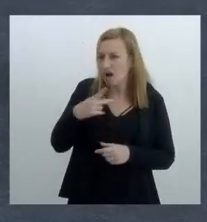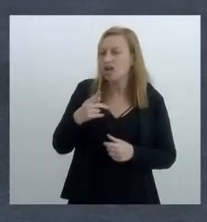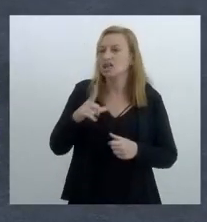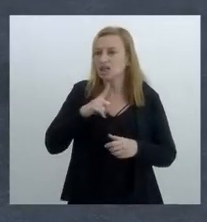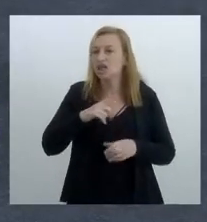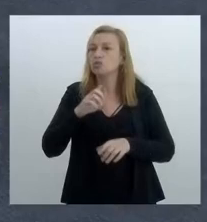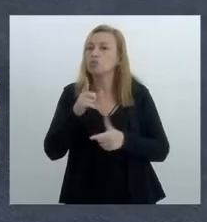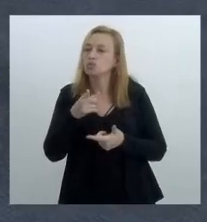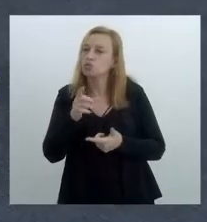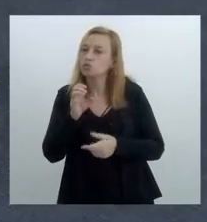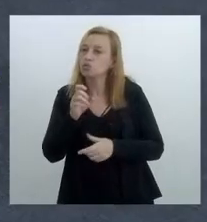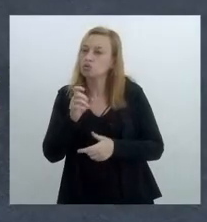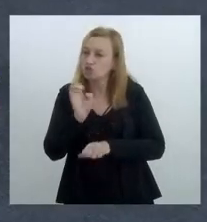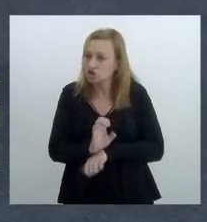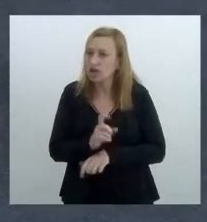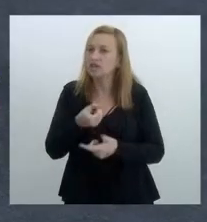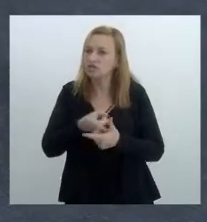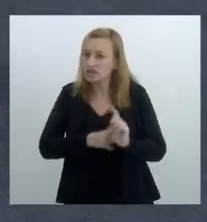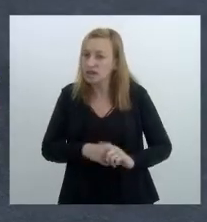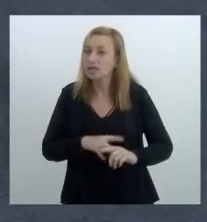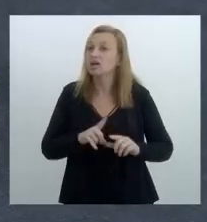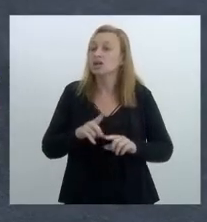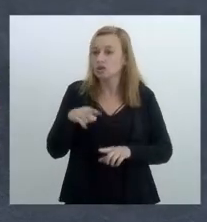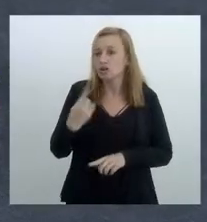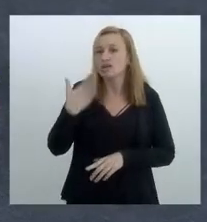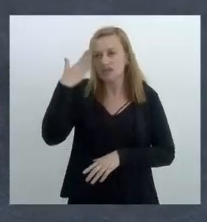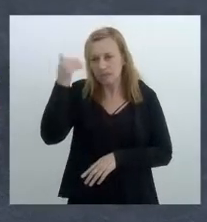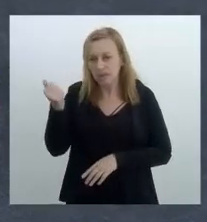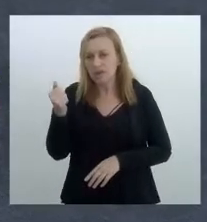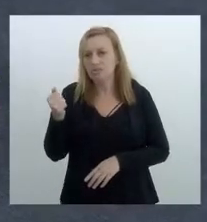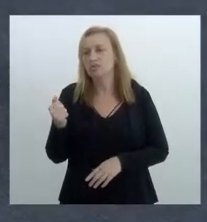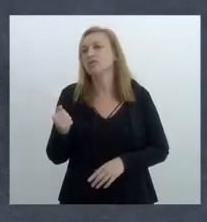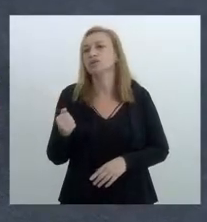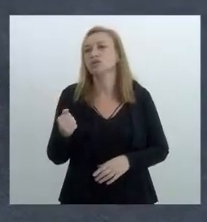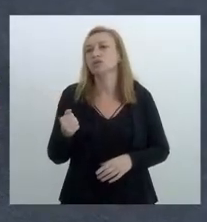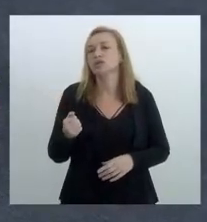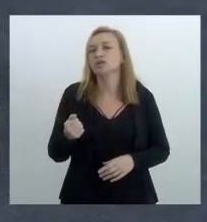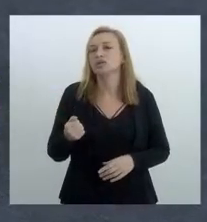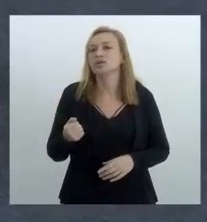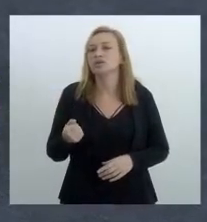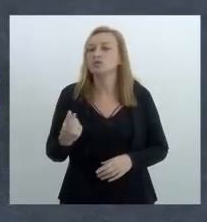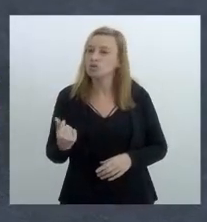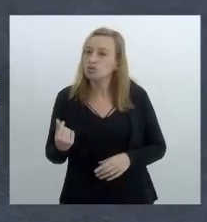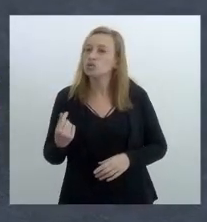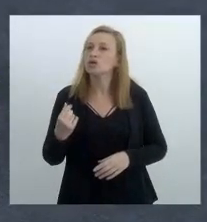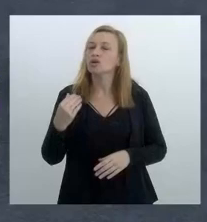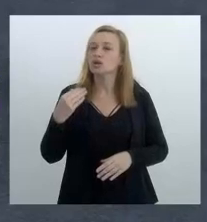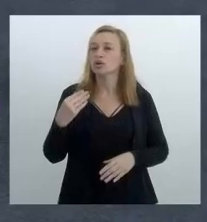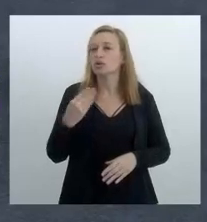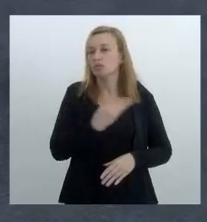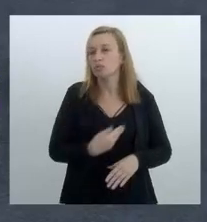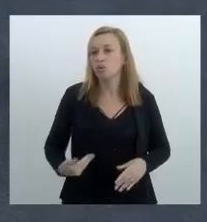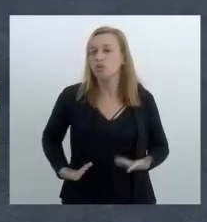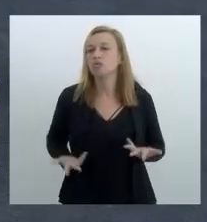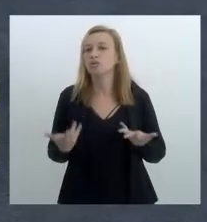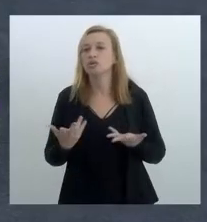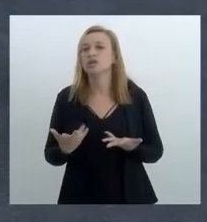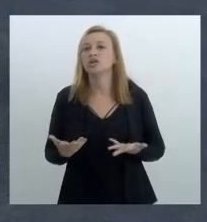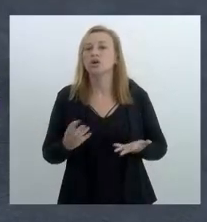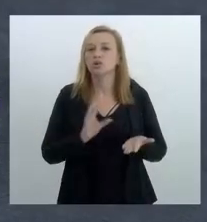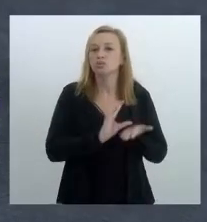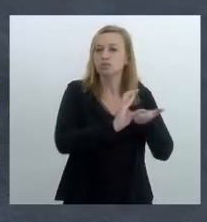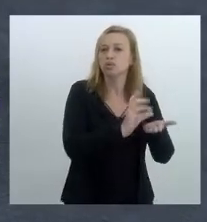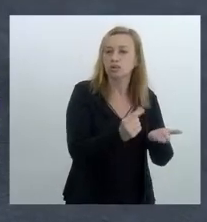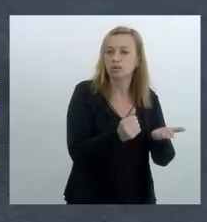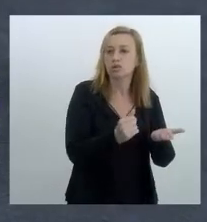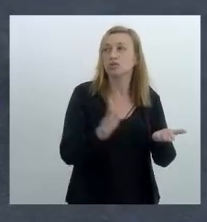endividado, mas a gente tem, na verdade, a gente sabe disso, a gente observa as contas públicas e a gente destina boa parte do nosso orçamento, tanto estadual,